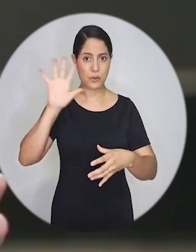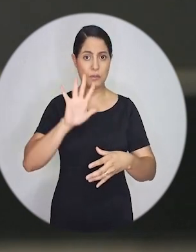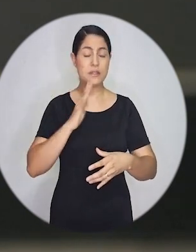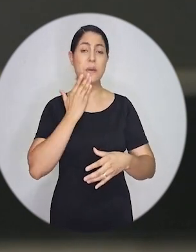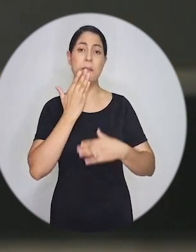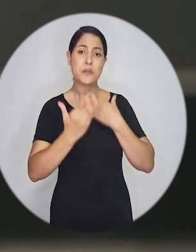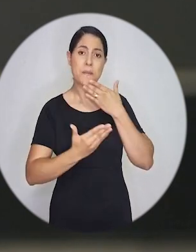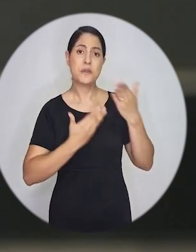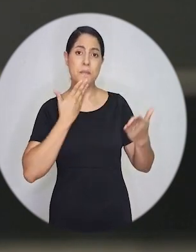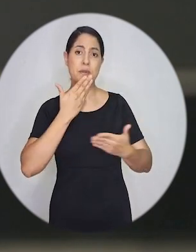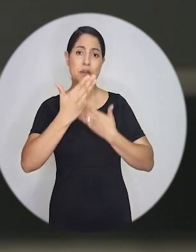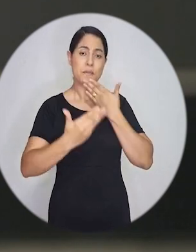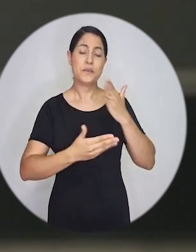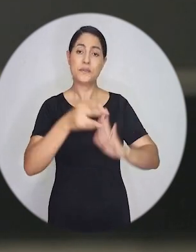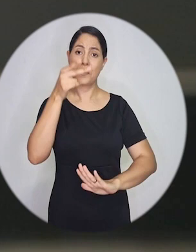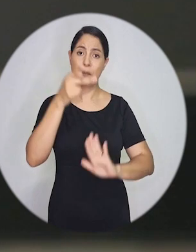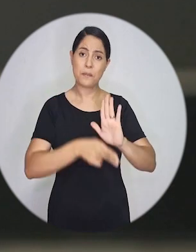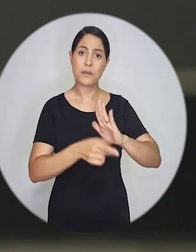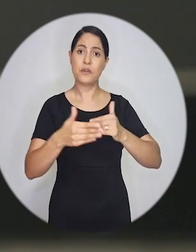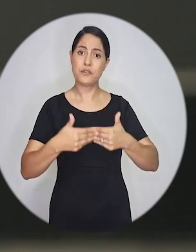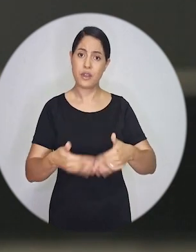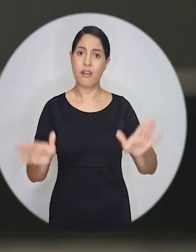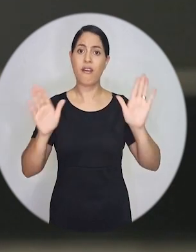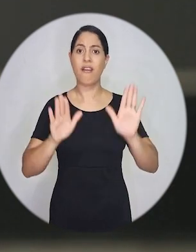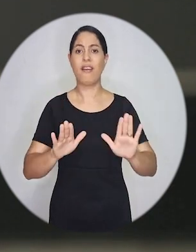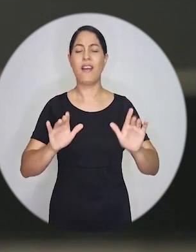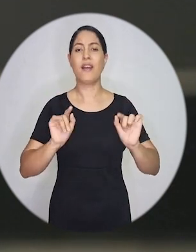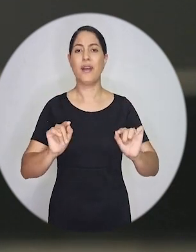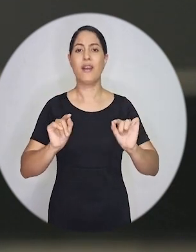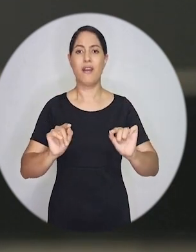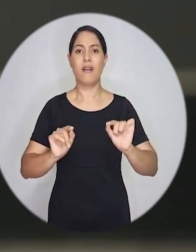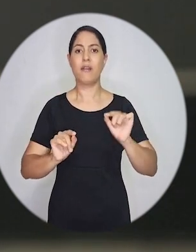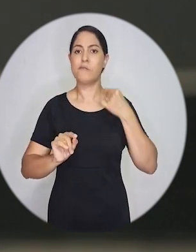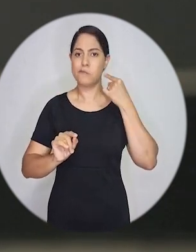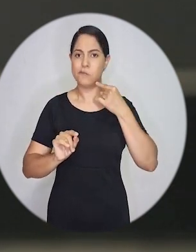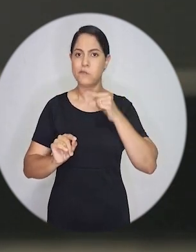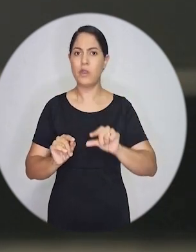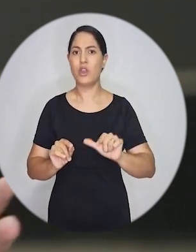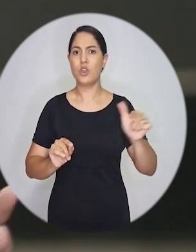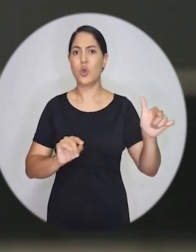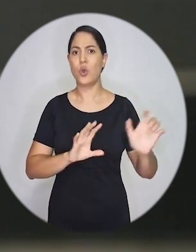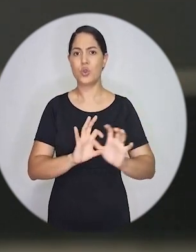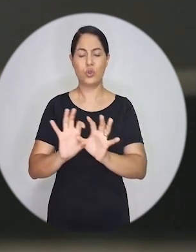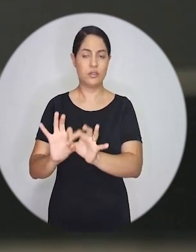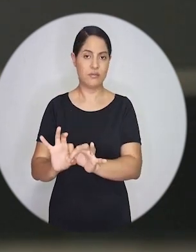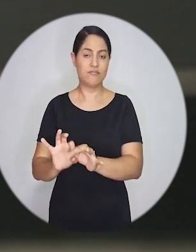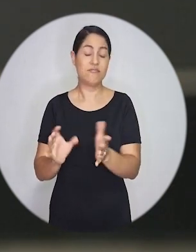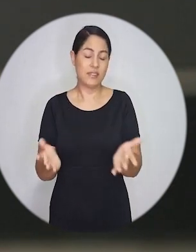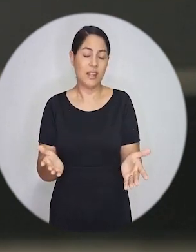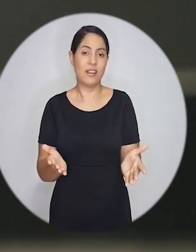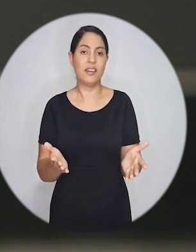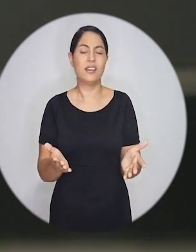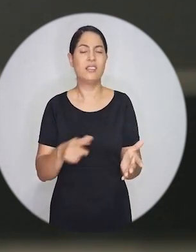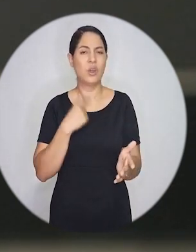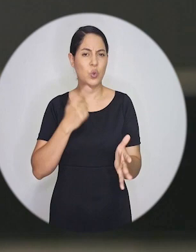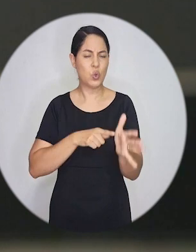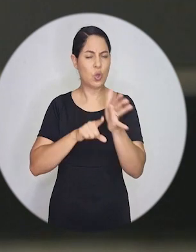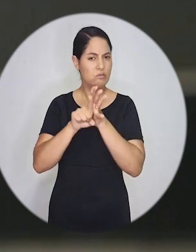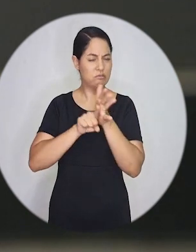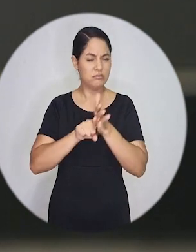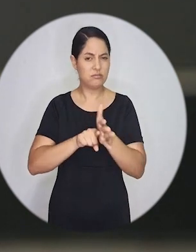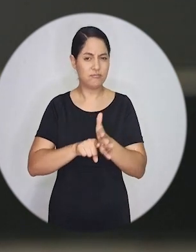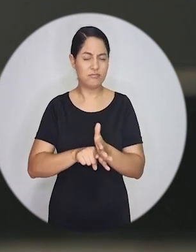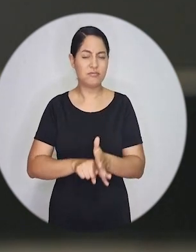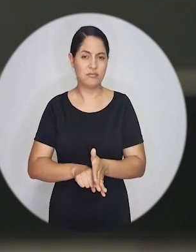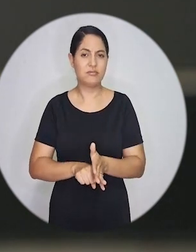da Advocacia Nacional, pedindo que o projeto fosse lançado para advogados que atuam em outras